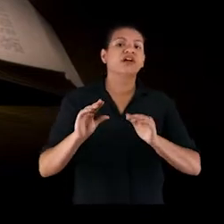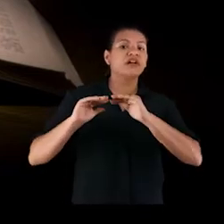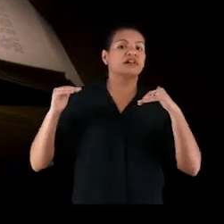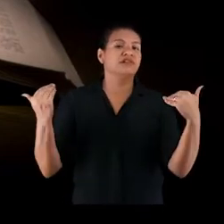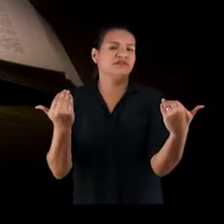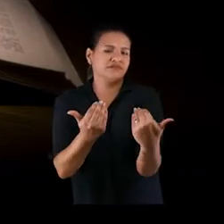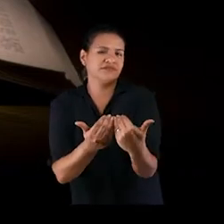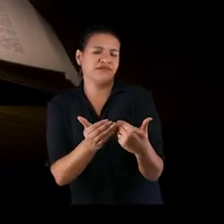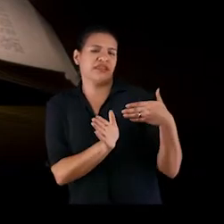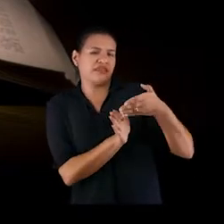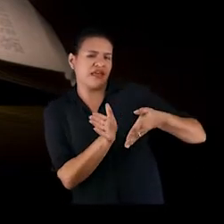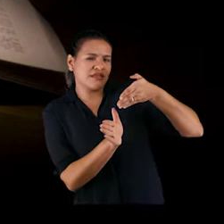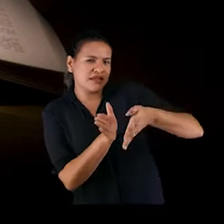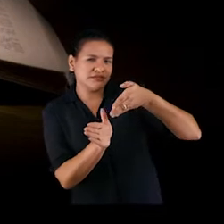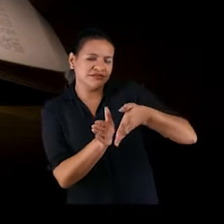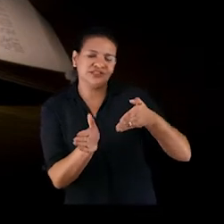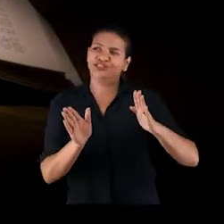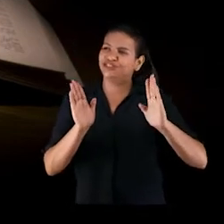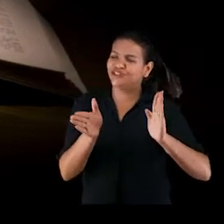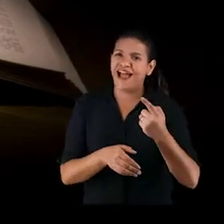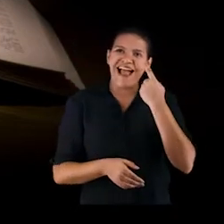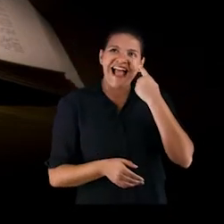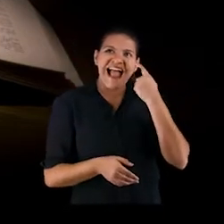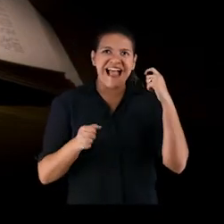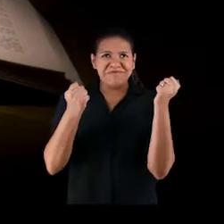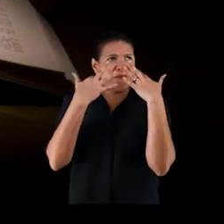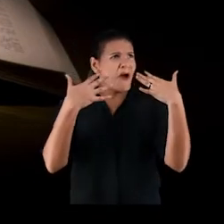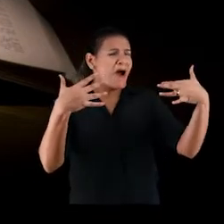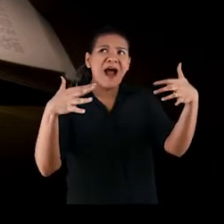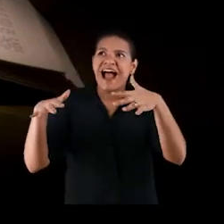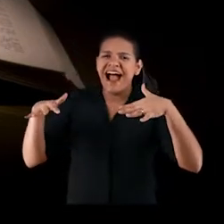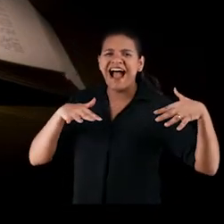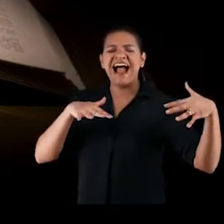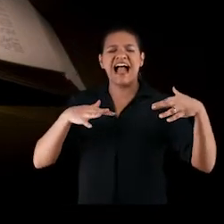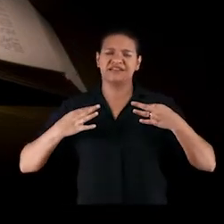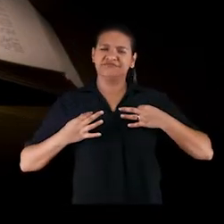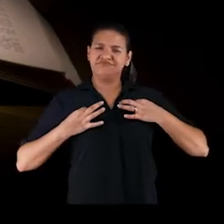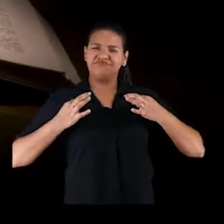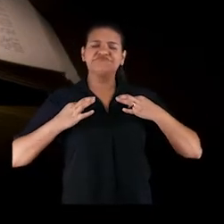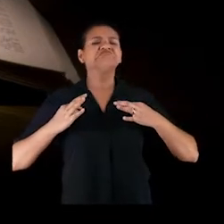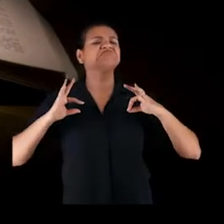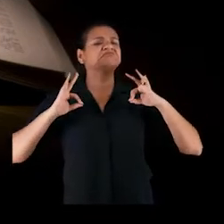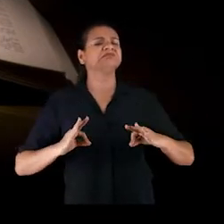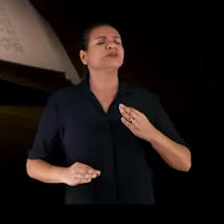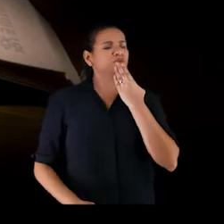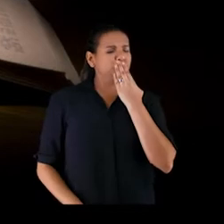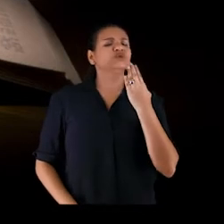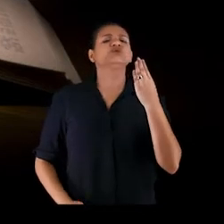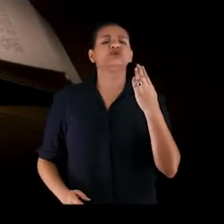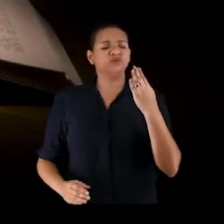pólvora seca já povoavam suas retinas. Vestia a camisa do time, orgulhoso da importância do pai,